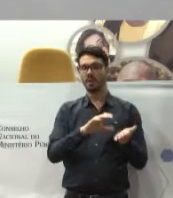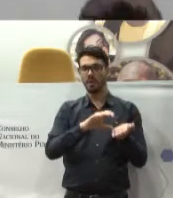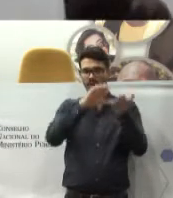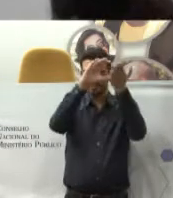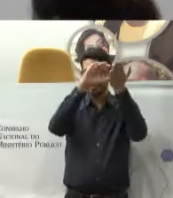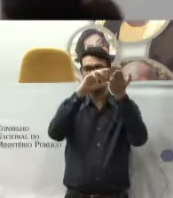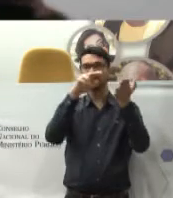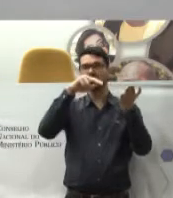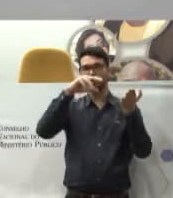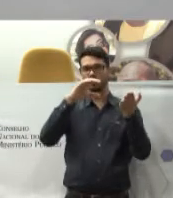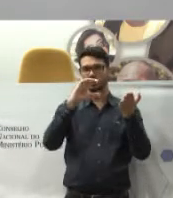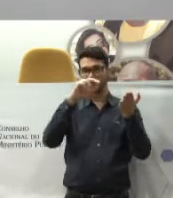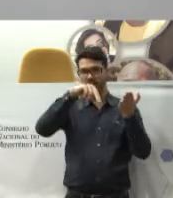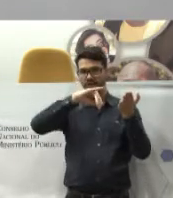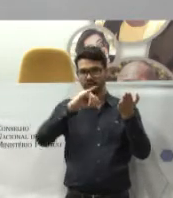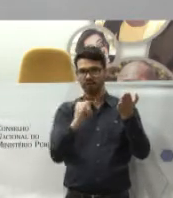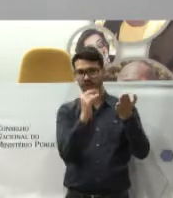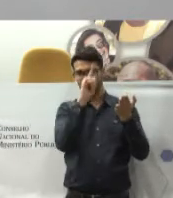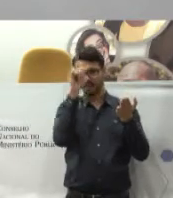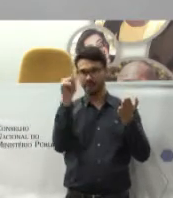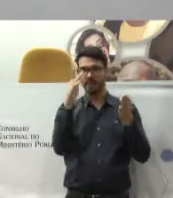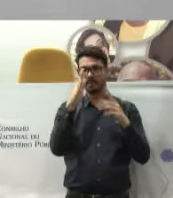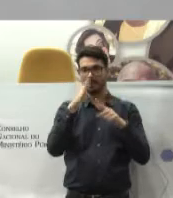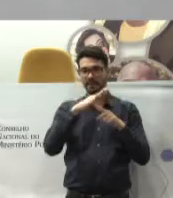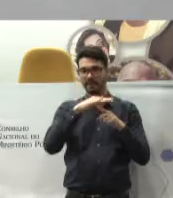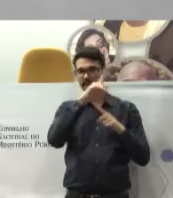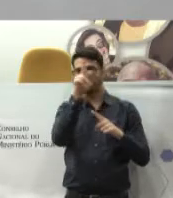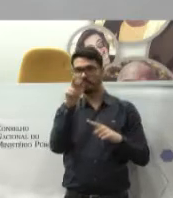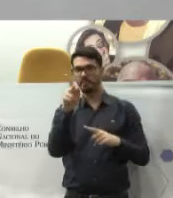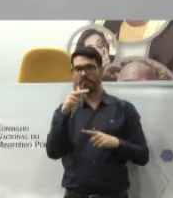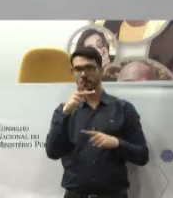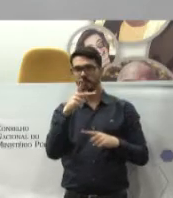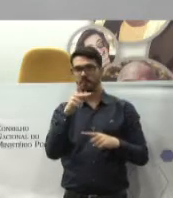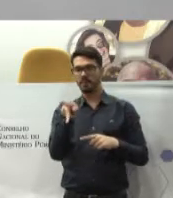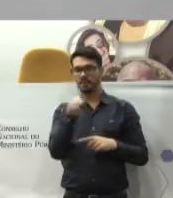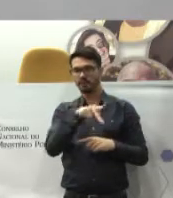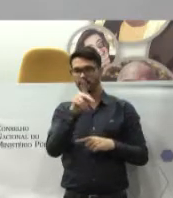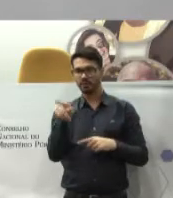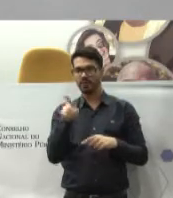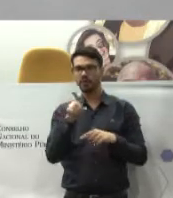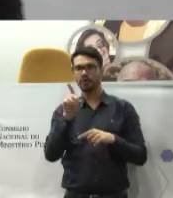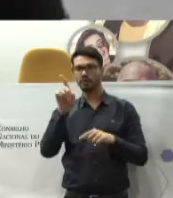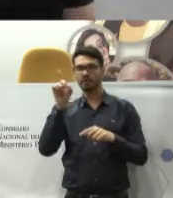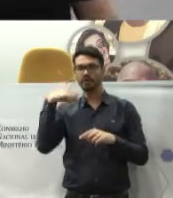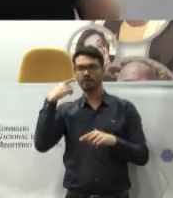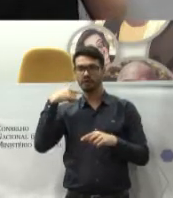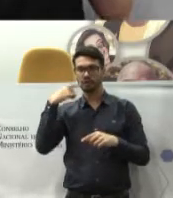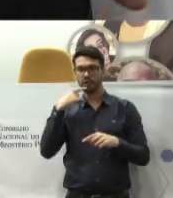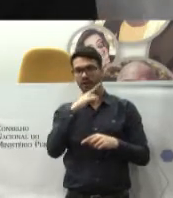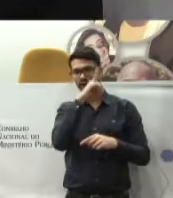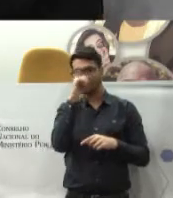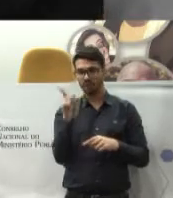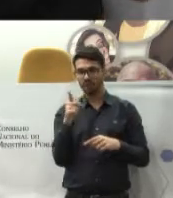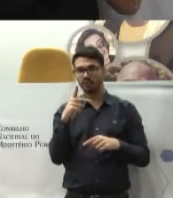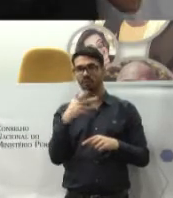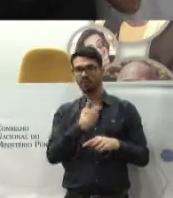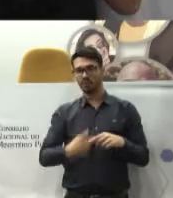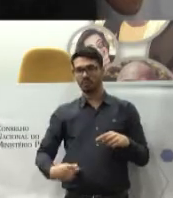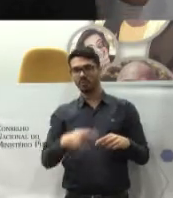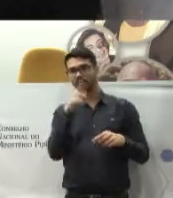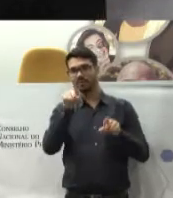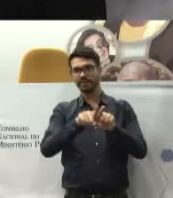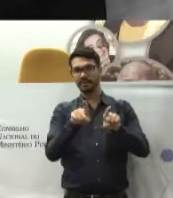Nacional de Justiça no Paraná, professor de Direito Público Sanitário do curso de especialização do Instituto de Direito Sanitário Aplicado,